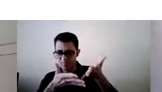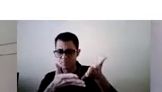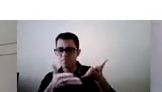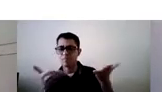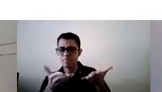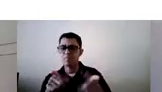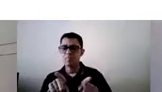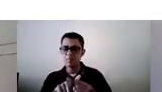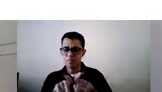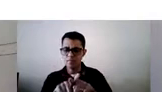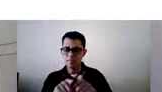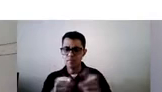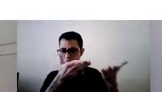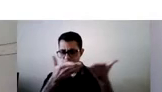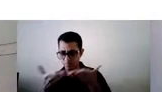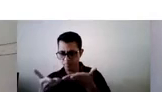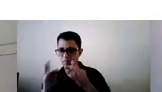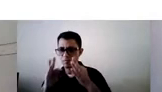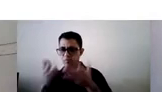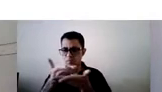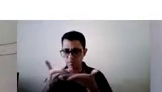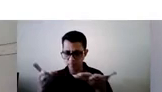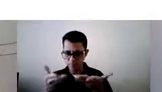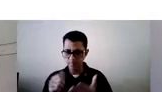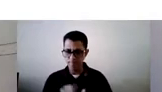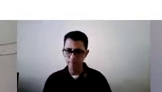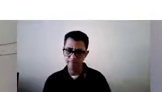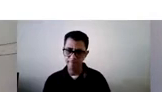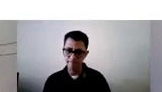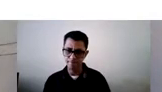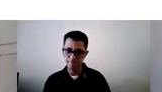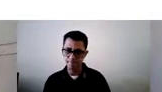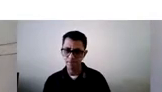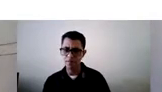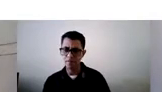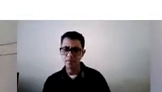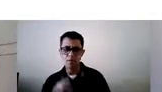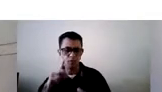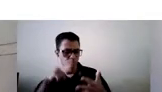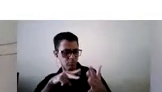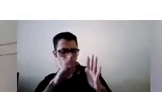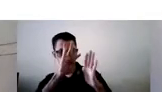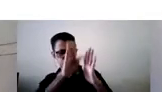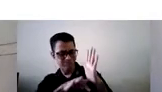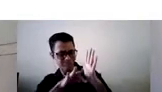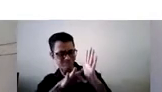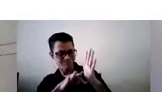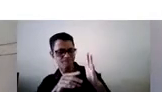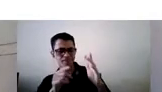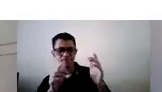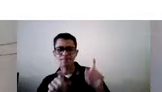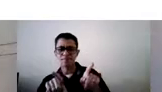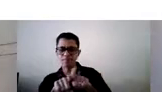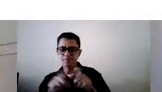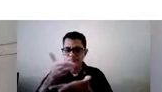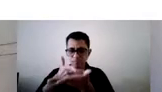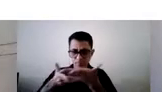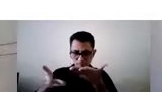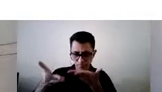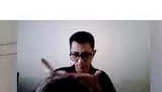hoje. Então, uma boa formação para todo mundo, e não encarem como uma formação, mas sim como uma troca